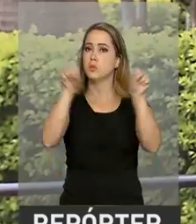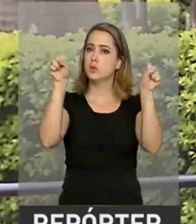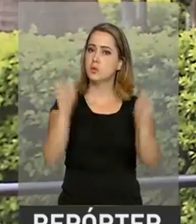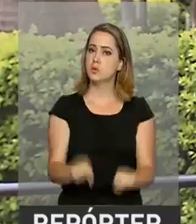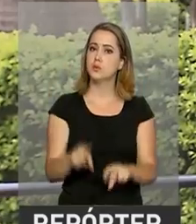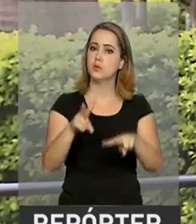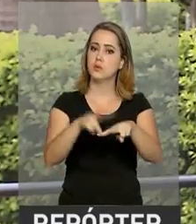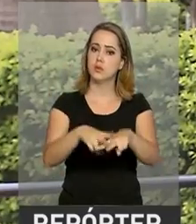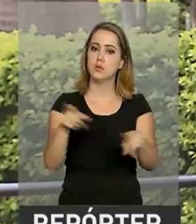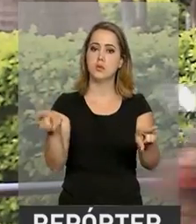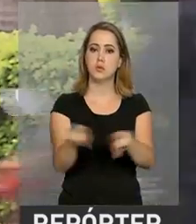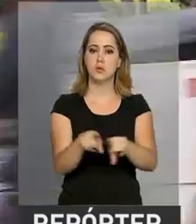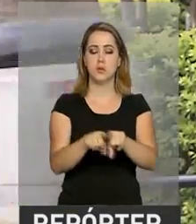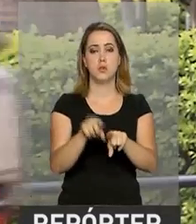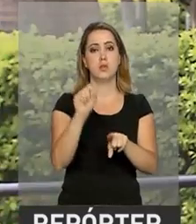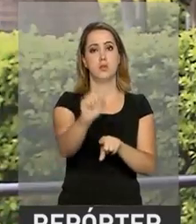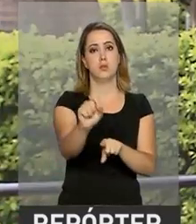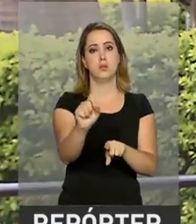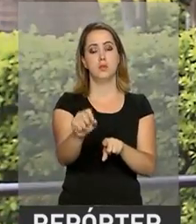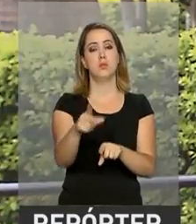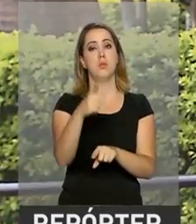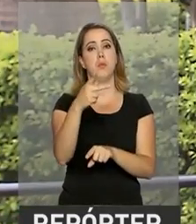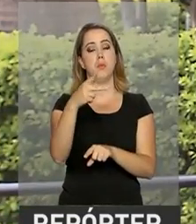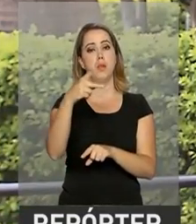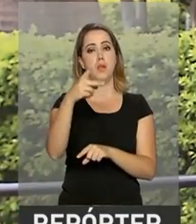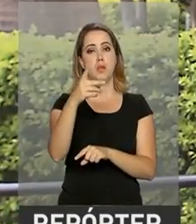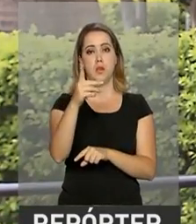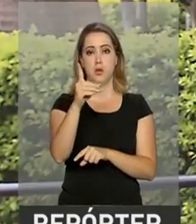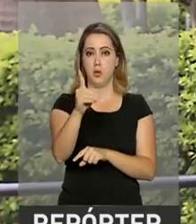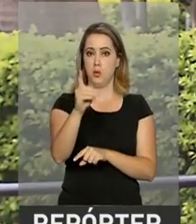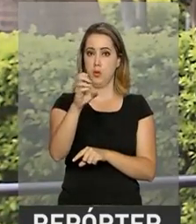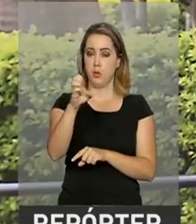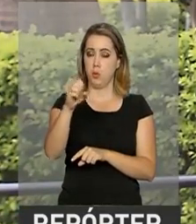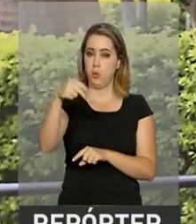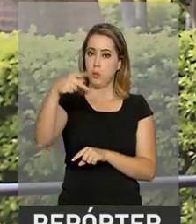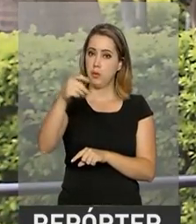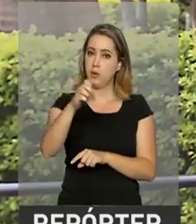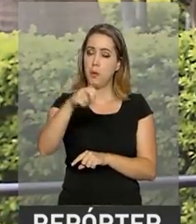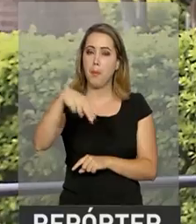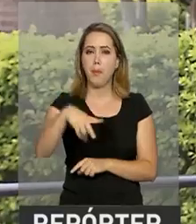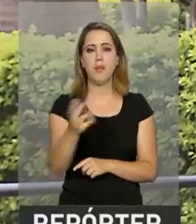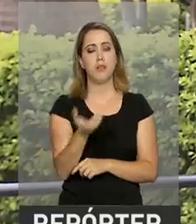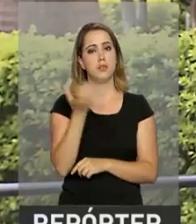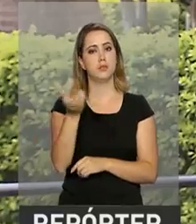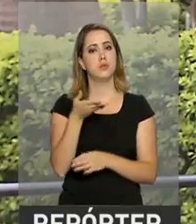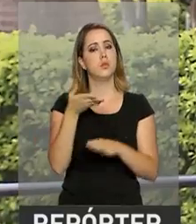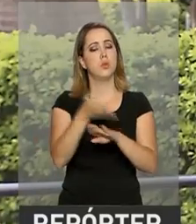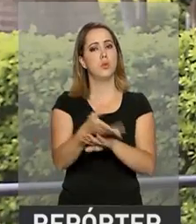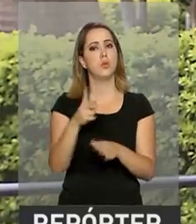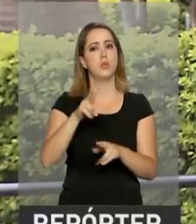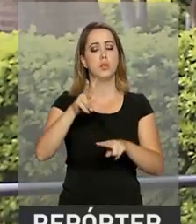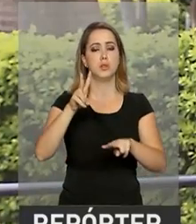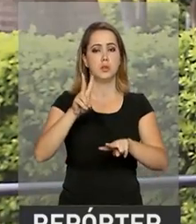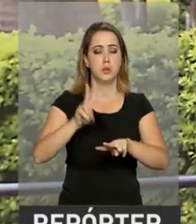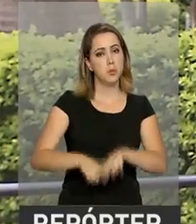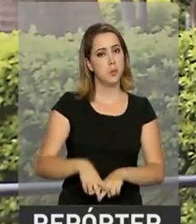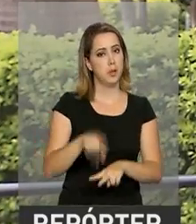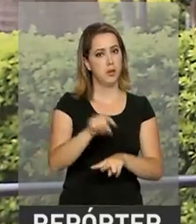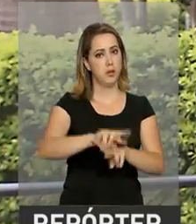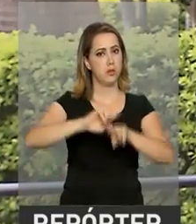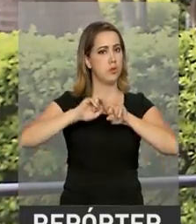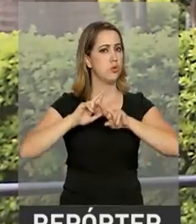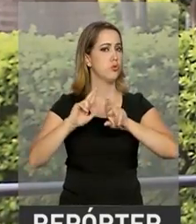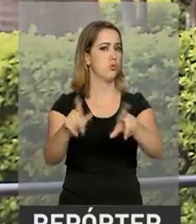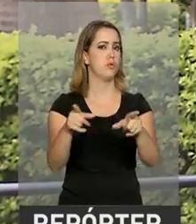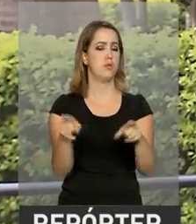departamento penitenciário Nacional está empenhado em pôr em prática penas alternativas para evitar que pessoas que